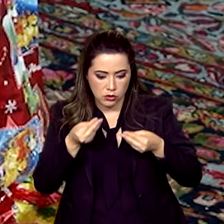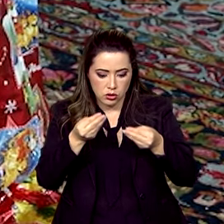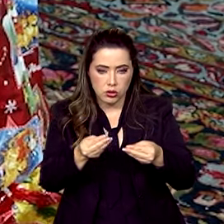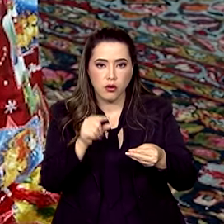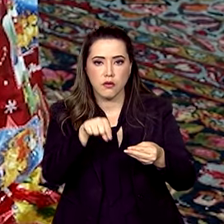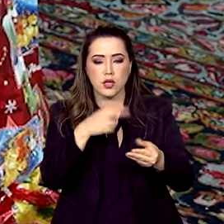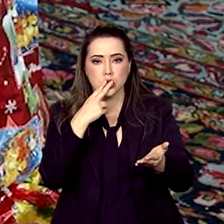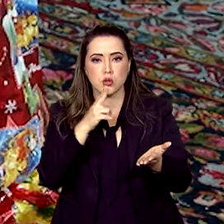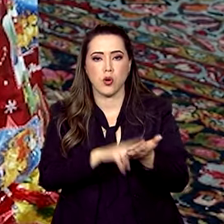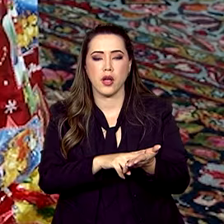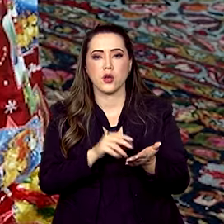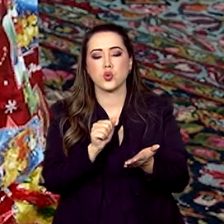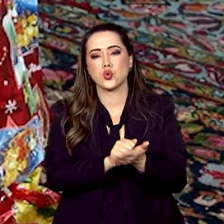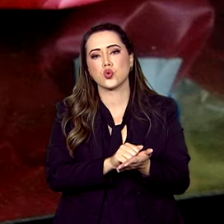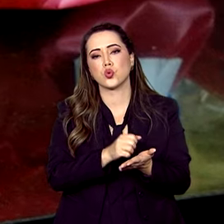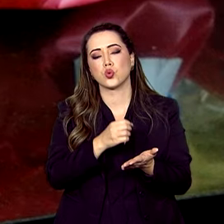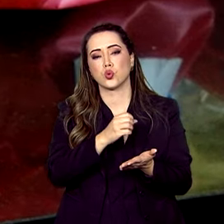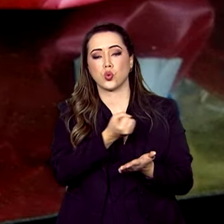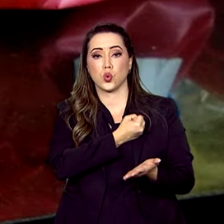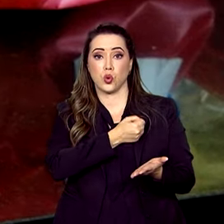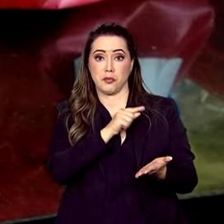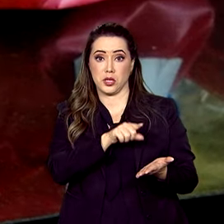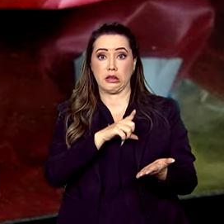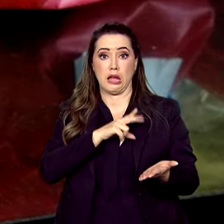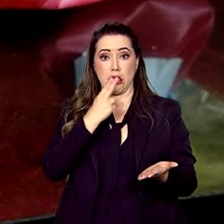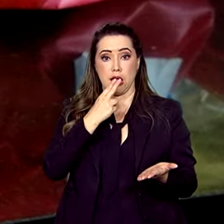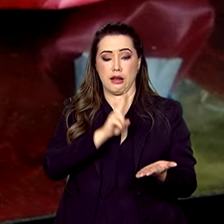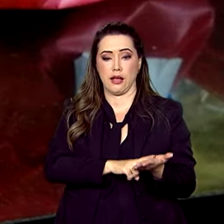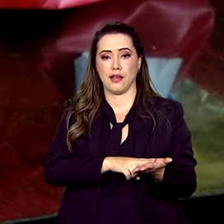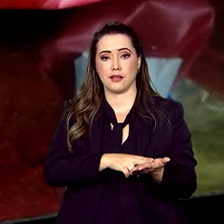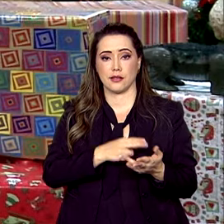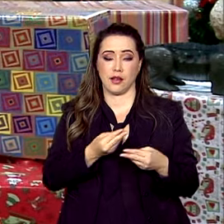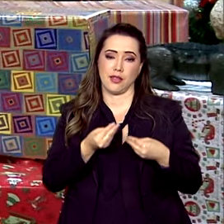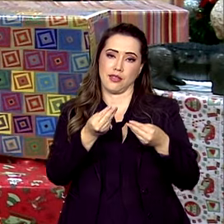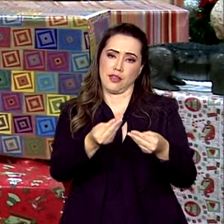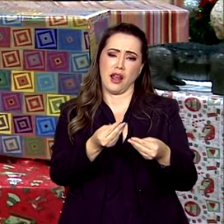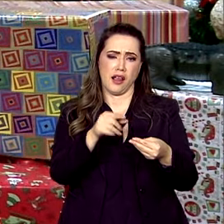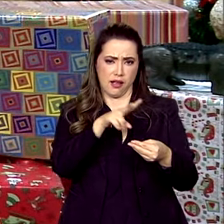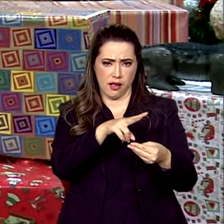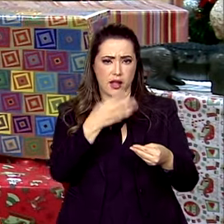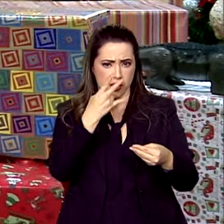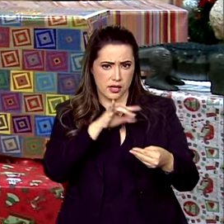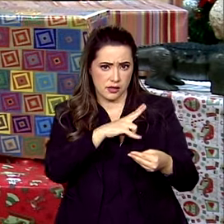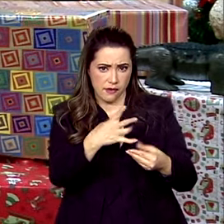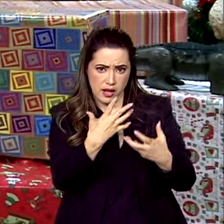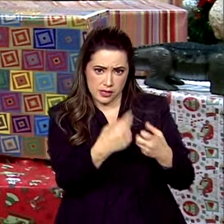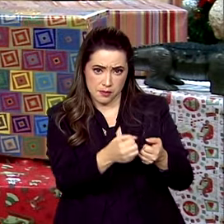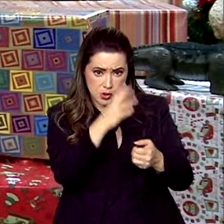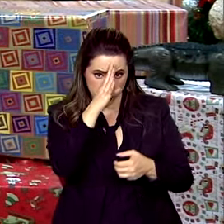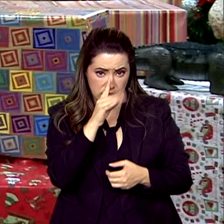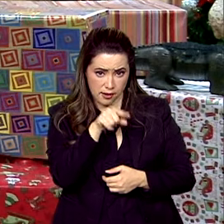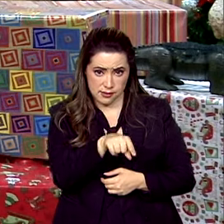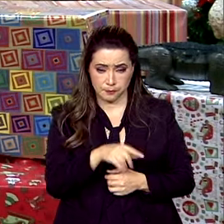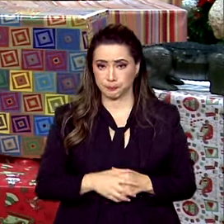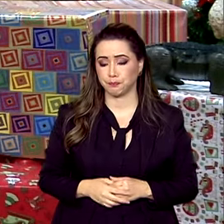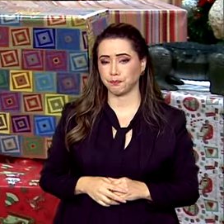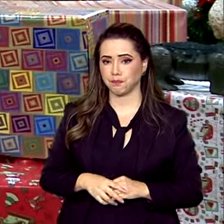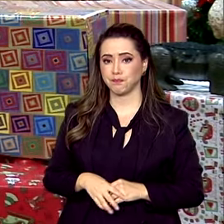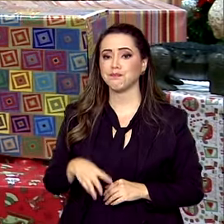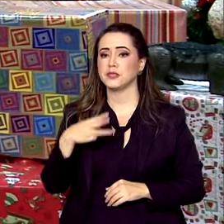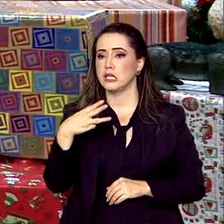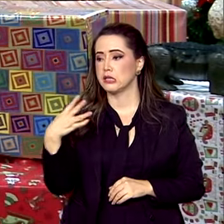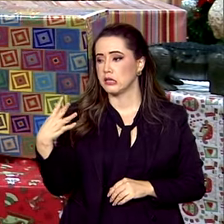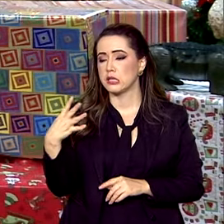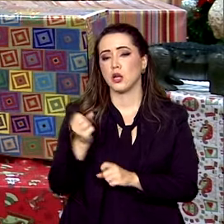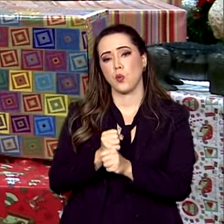com o código que aparece na cartinha. A entrega é gratuita. Já são 34 anos de campanha.